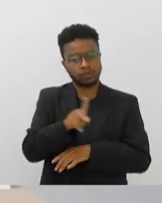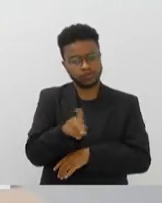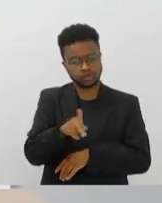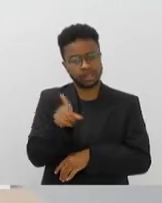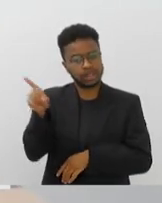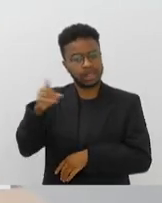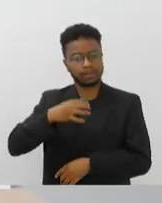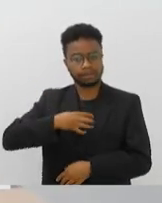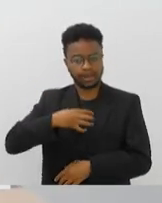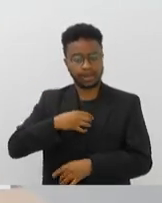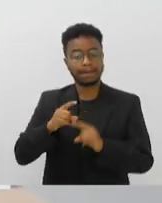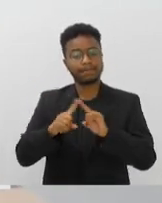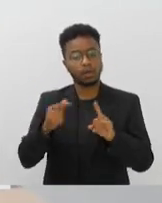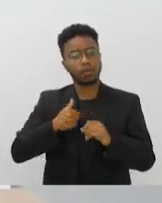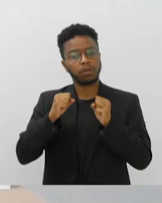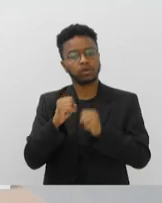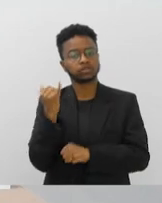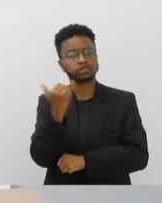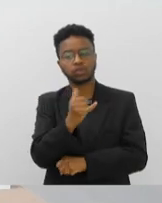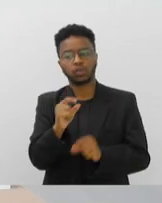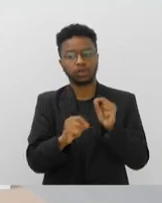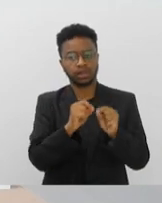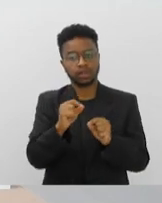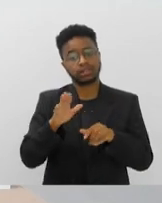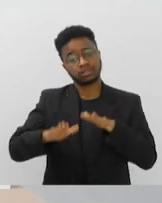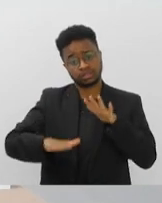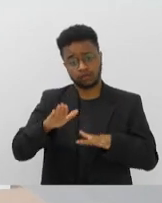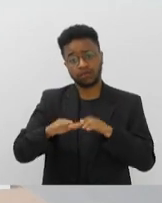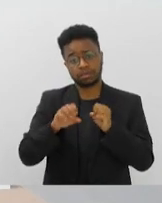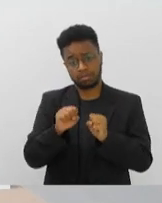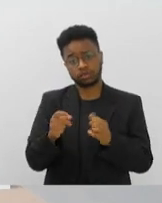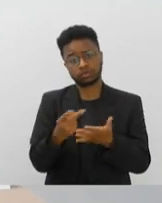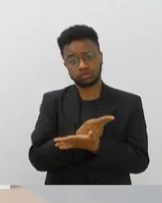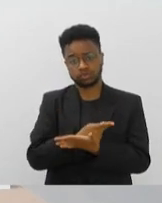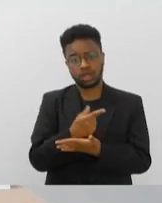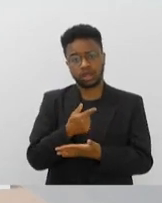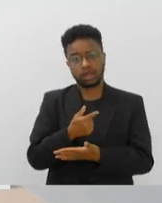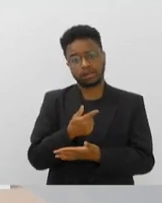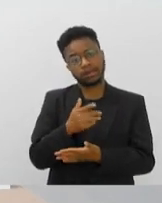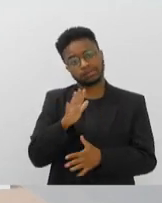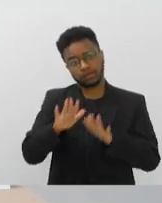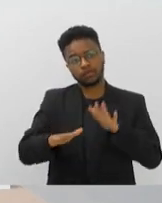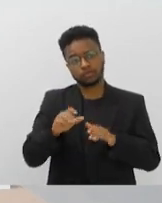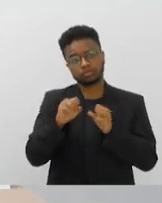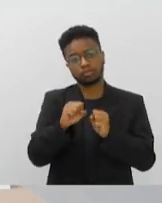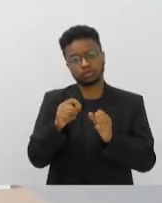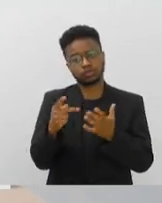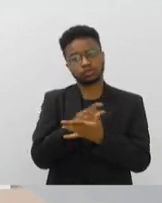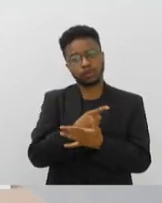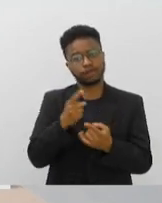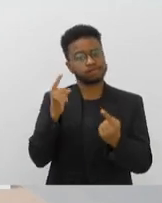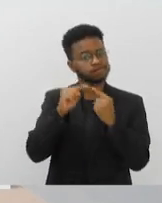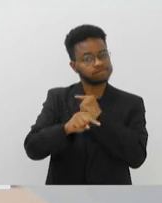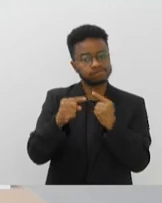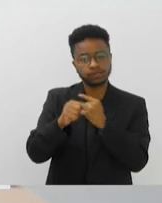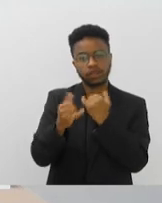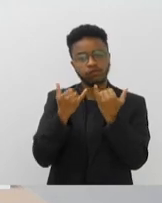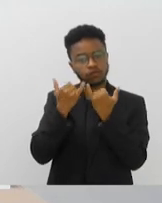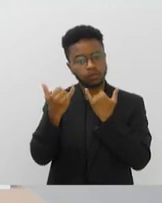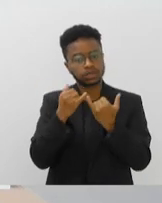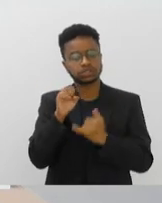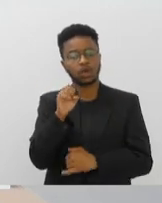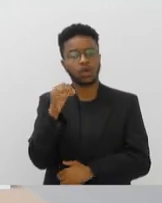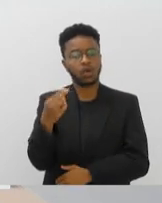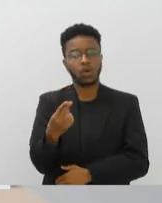assegurar isso verdade Talvez possa ver não vou dizer que não haja algum desencontro de informações de Talvez